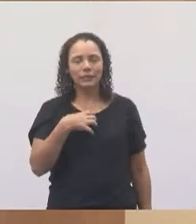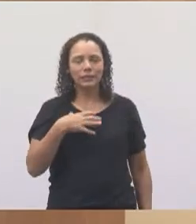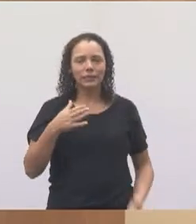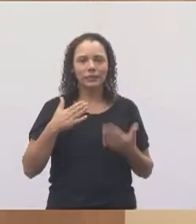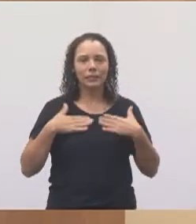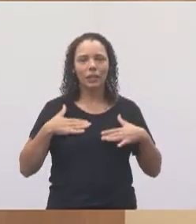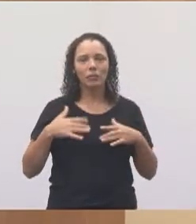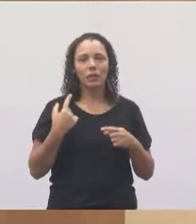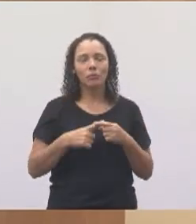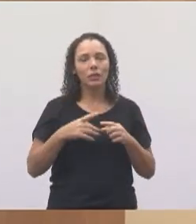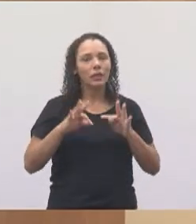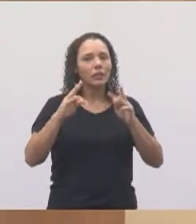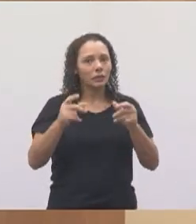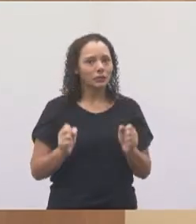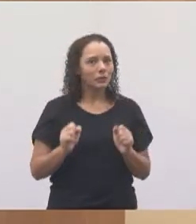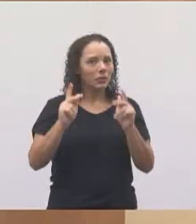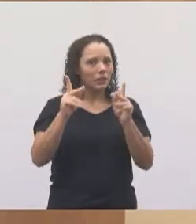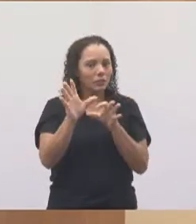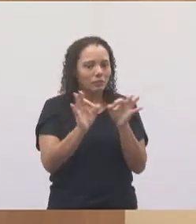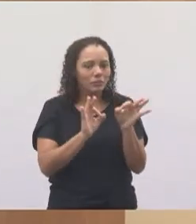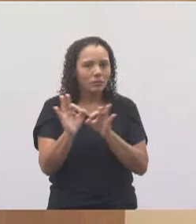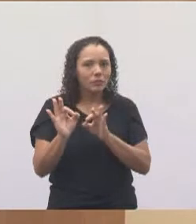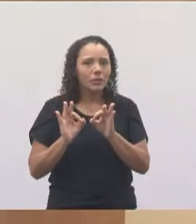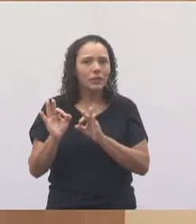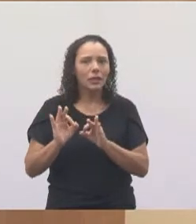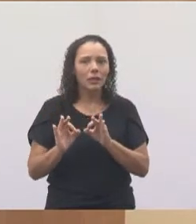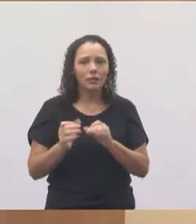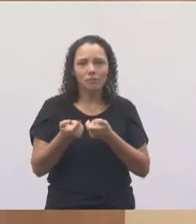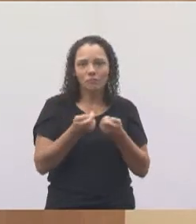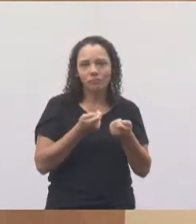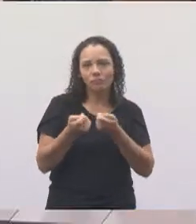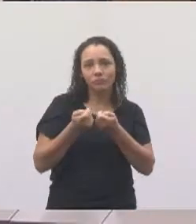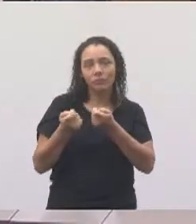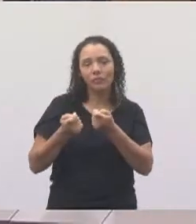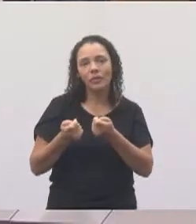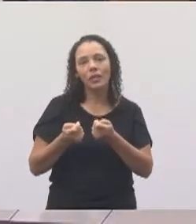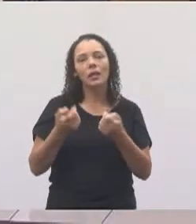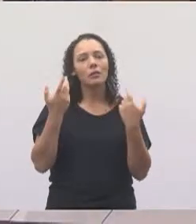que as contas estão equilibradas, né? Isso é muito importante. Então, parabéns.